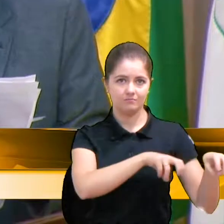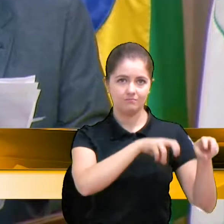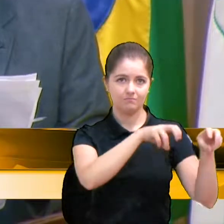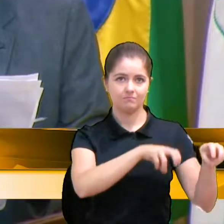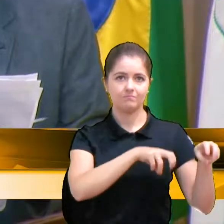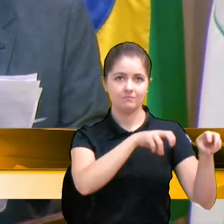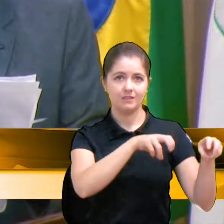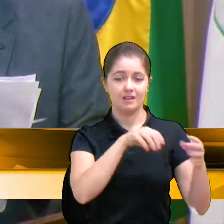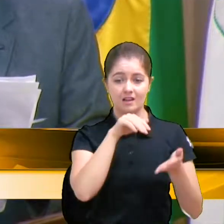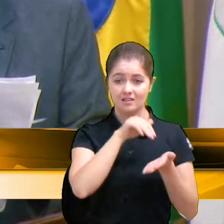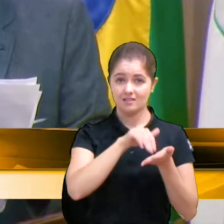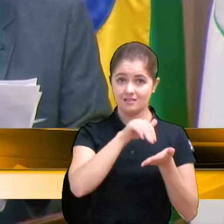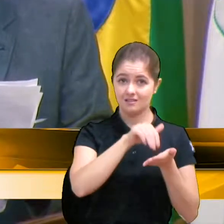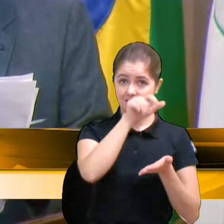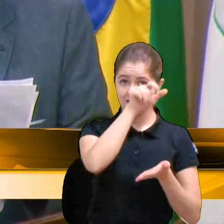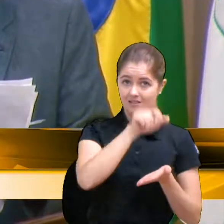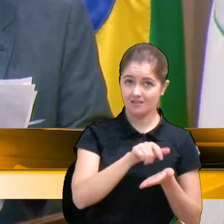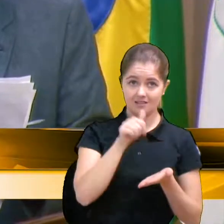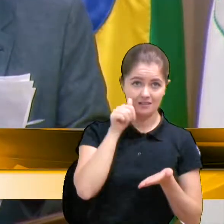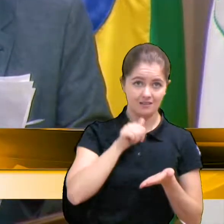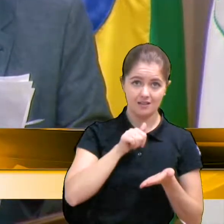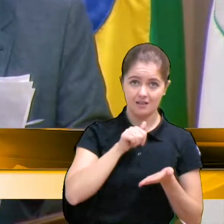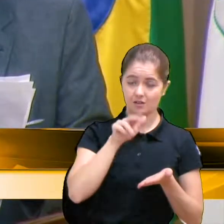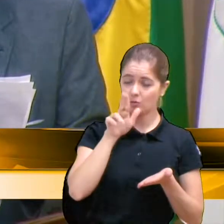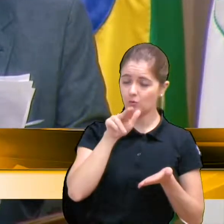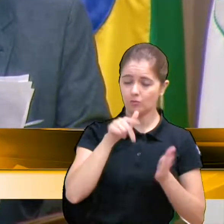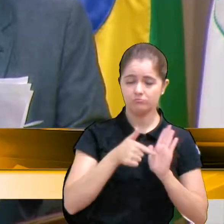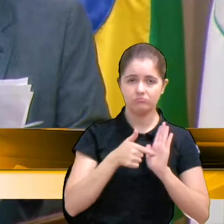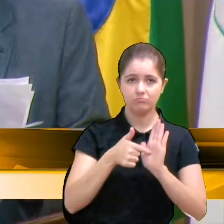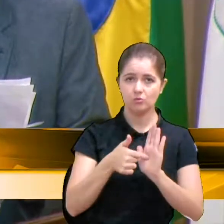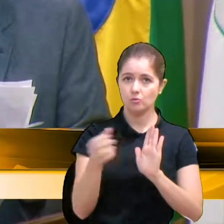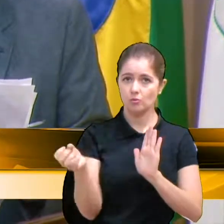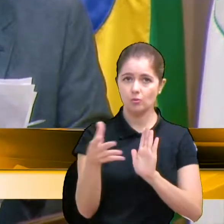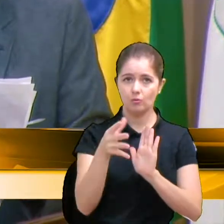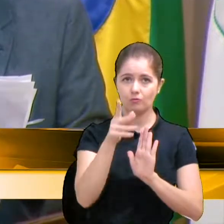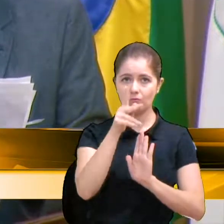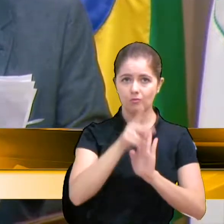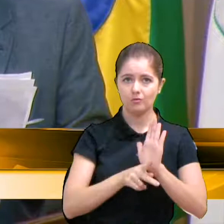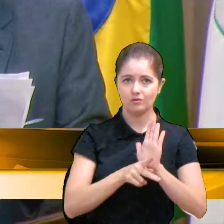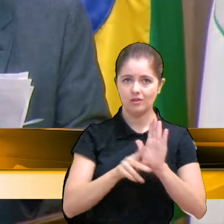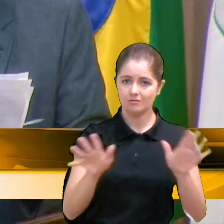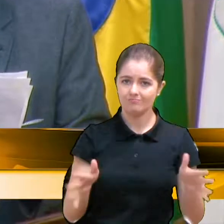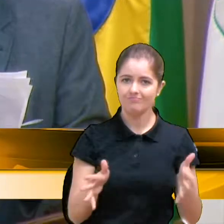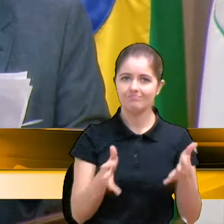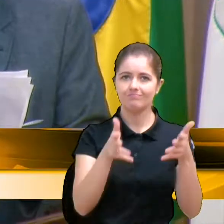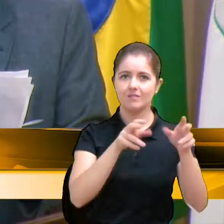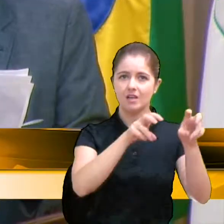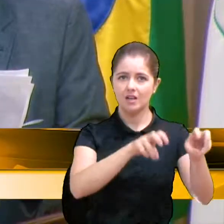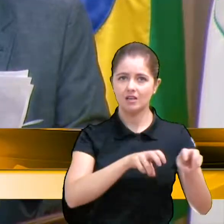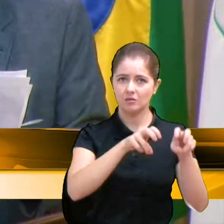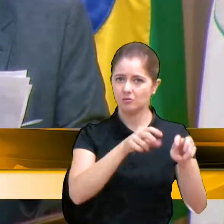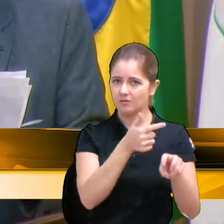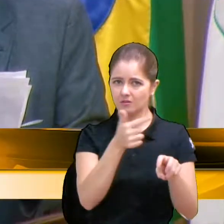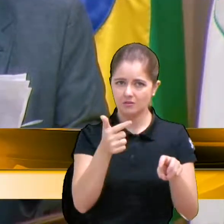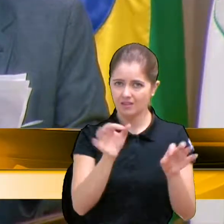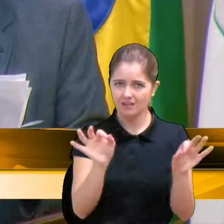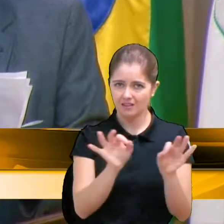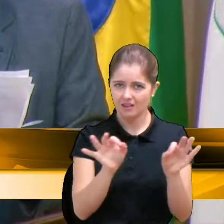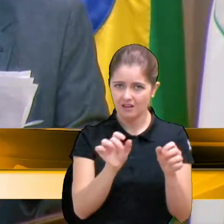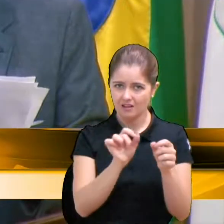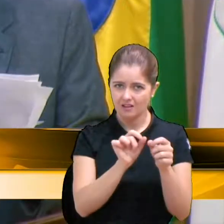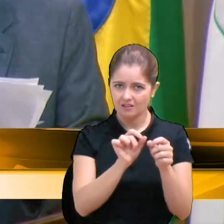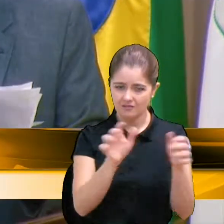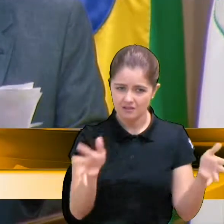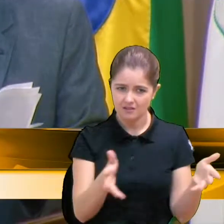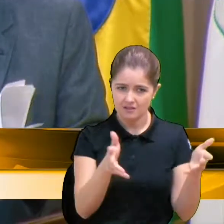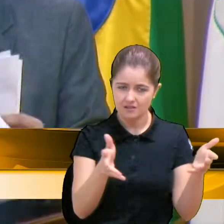A secretária não apresentou nenhum projeto novo em benefício da agricultura. Será que não existe mais nada para ser realizado em favor do